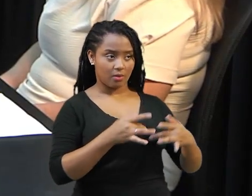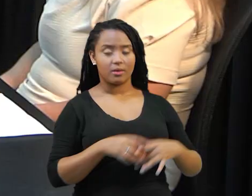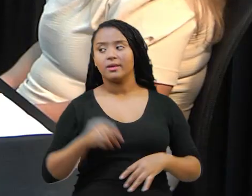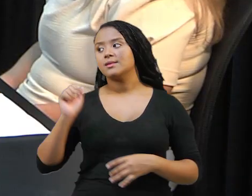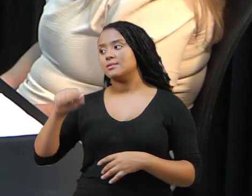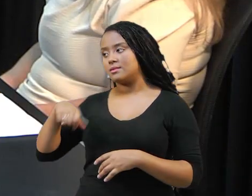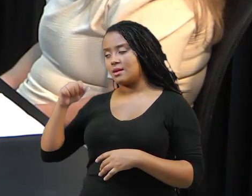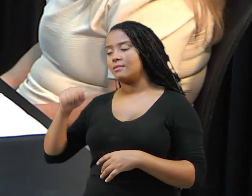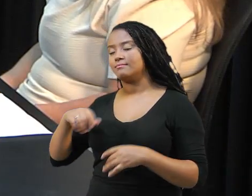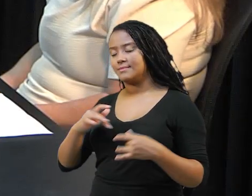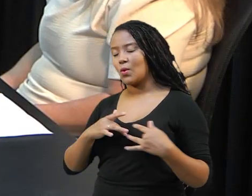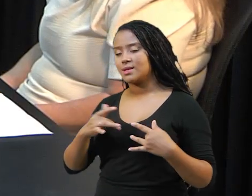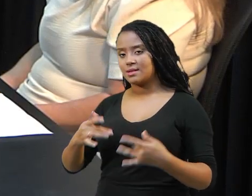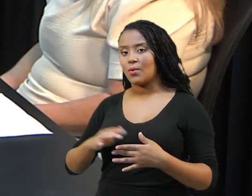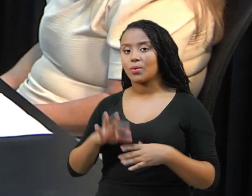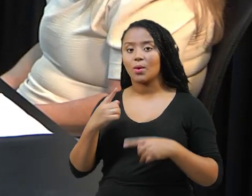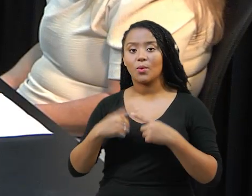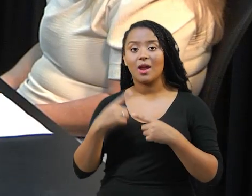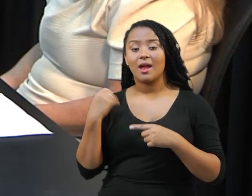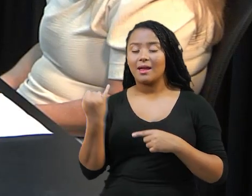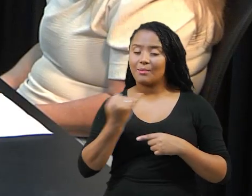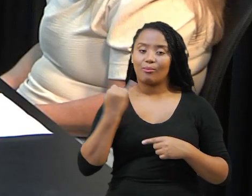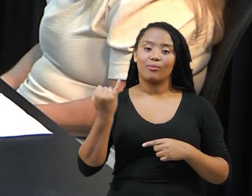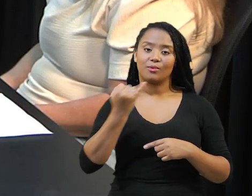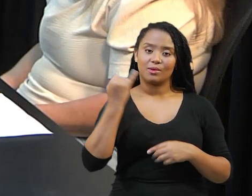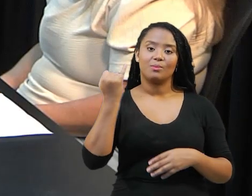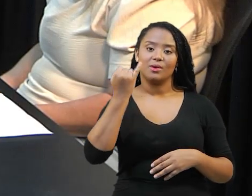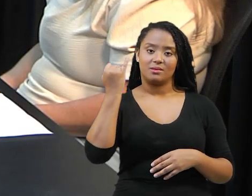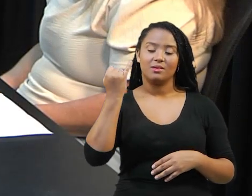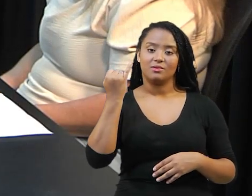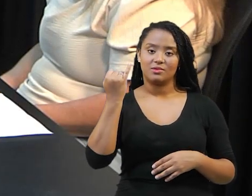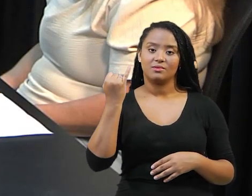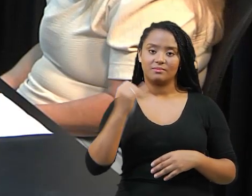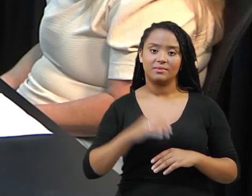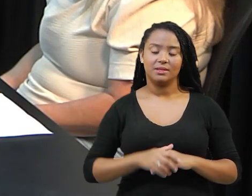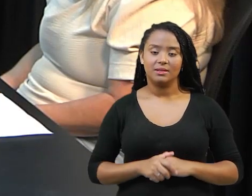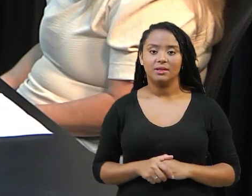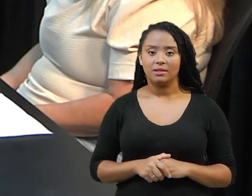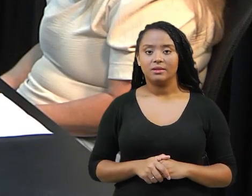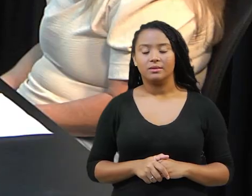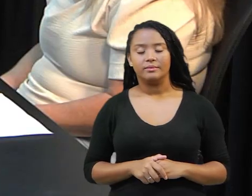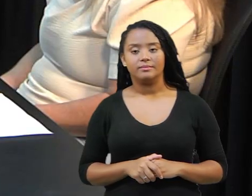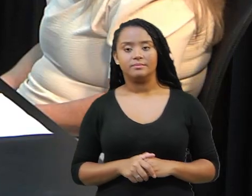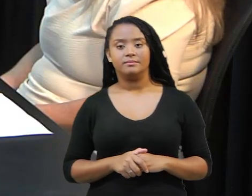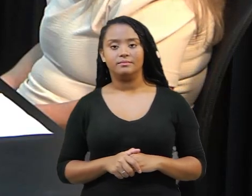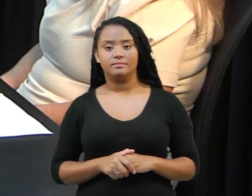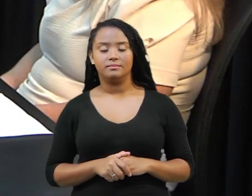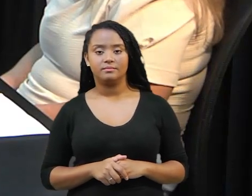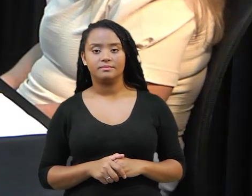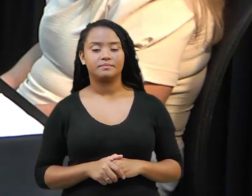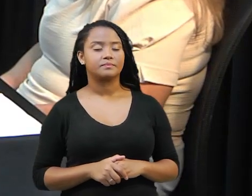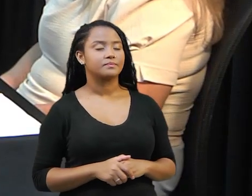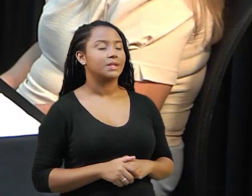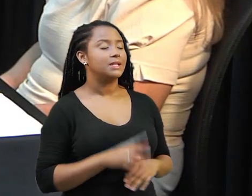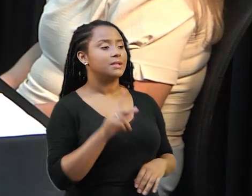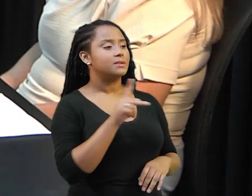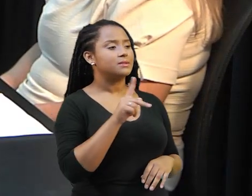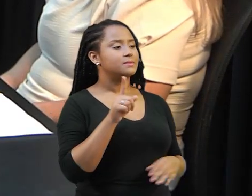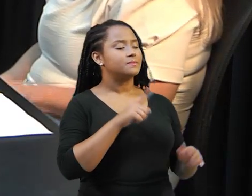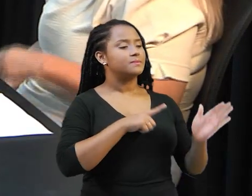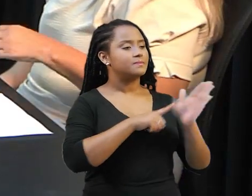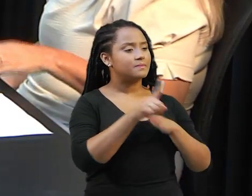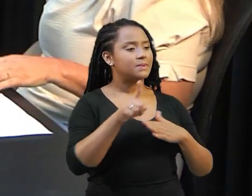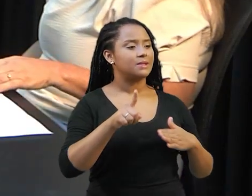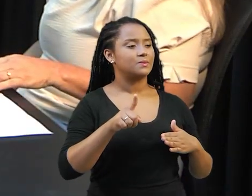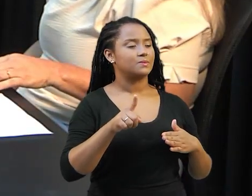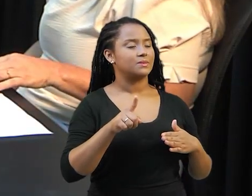é um dos pontos importantes da classificação e da identificação da morte cerebral, né?